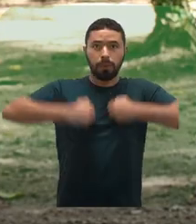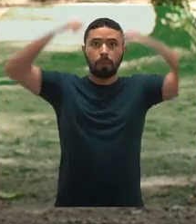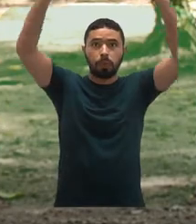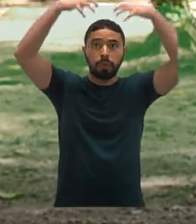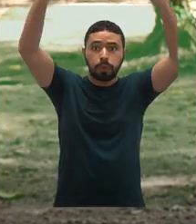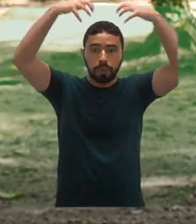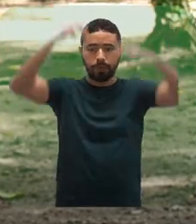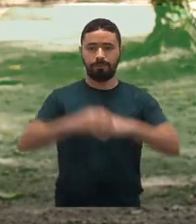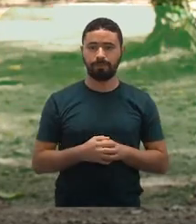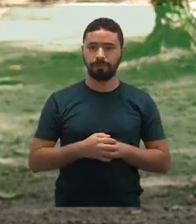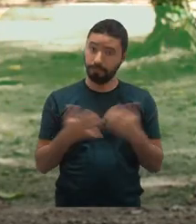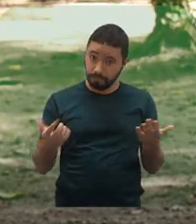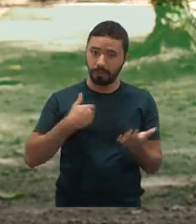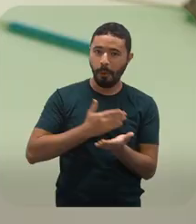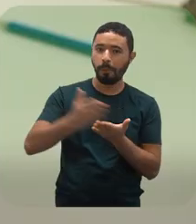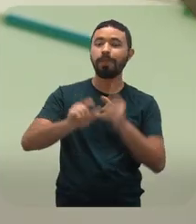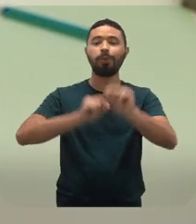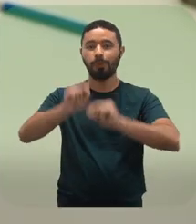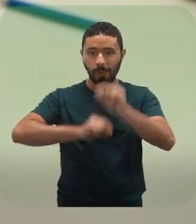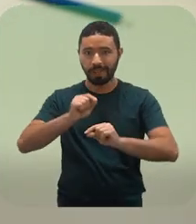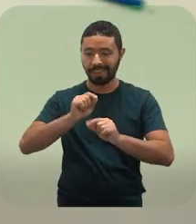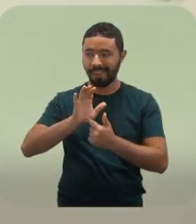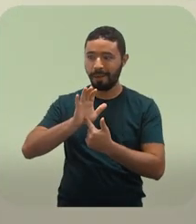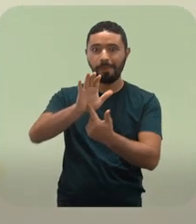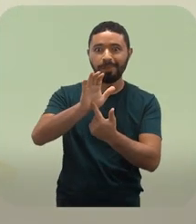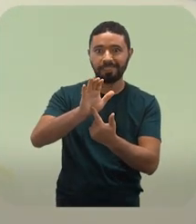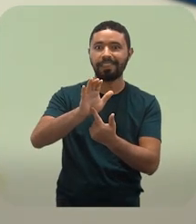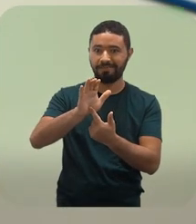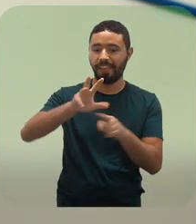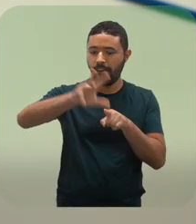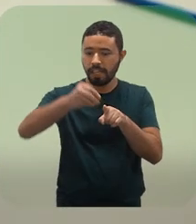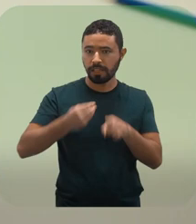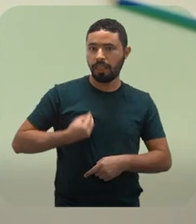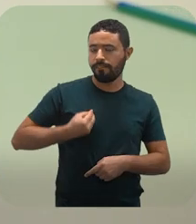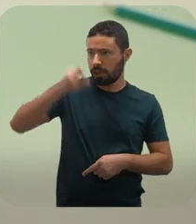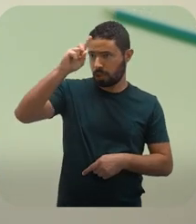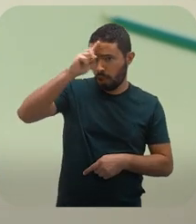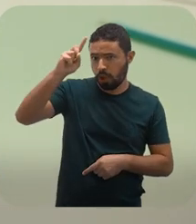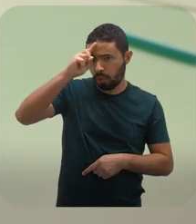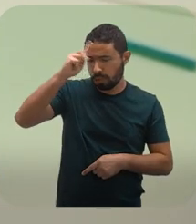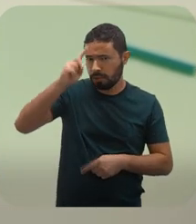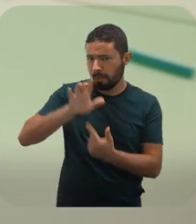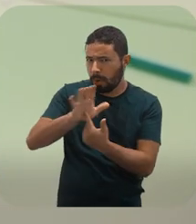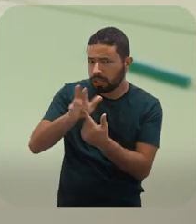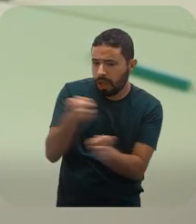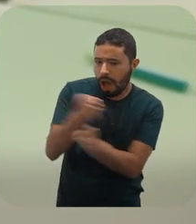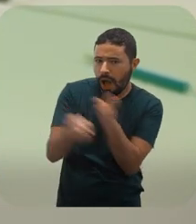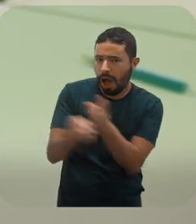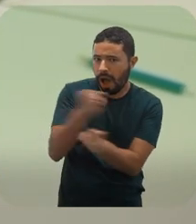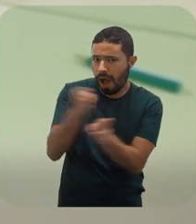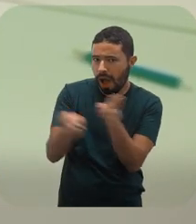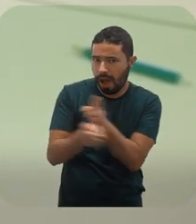está presente quando você vai tomar banho no seu chuveiro. Aí eu começo a trazer a física, já no começo já começava a trazer a física